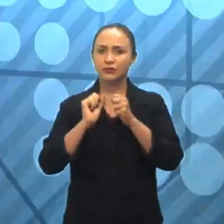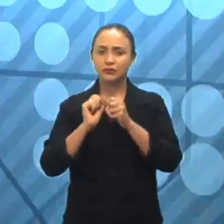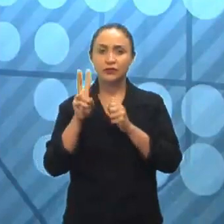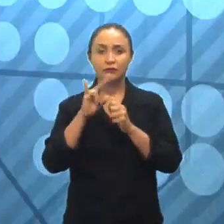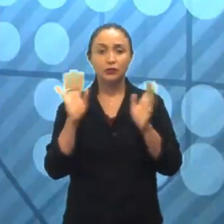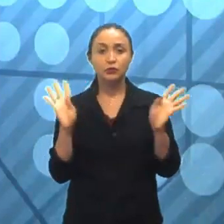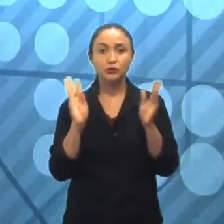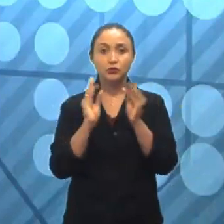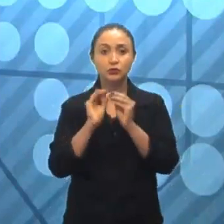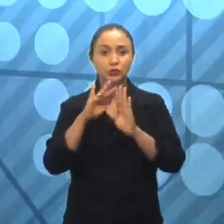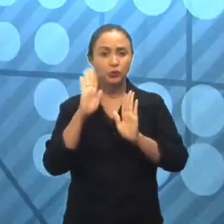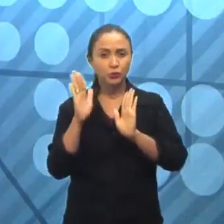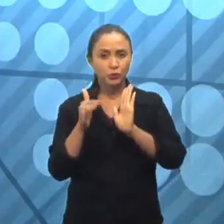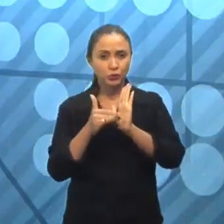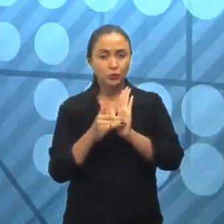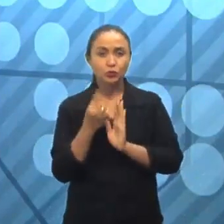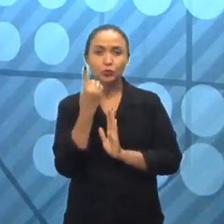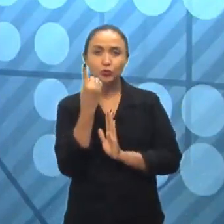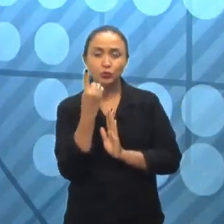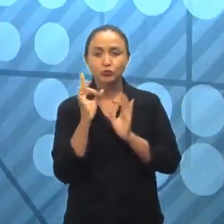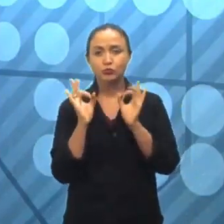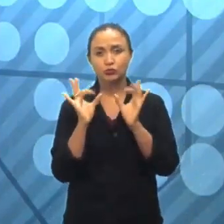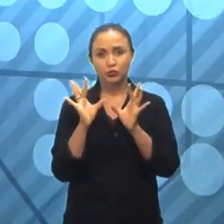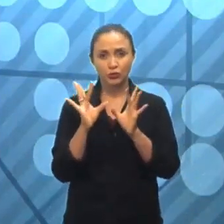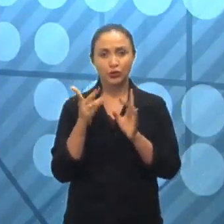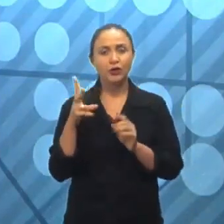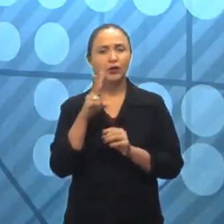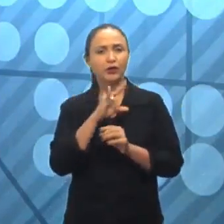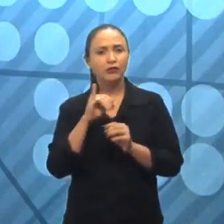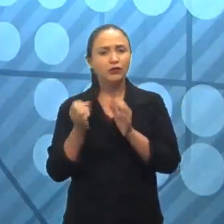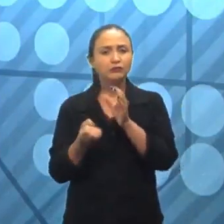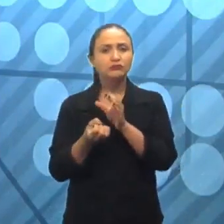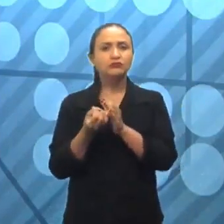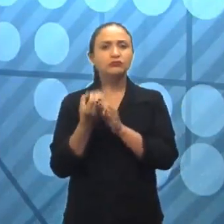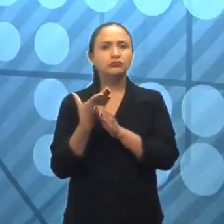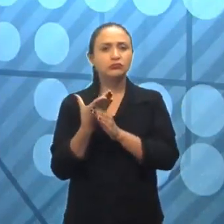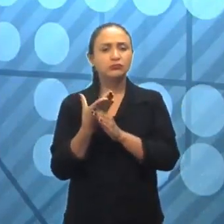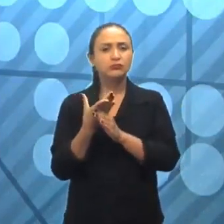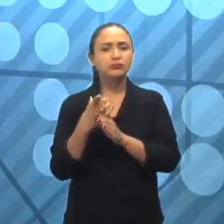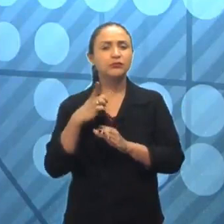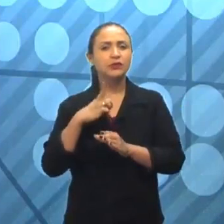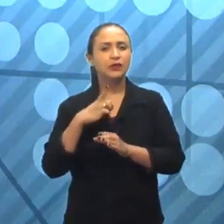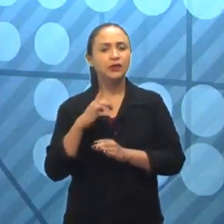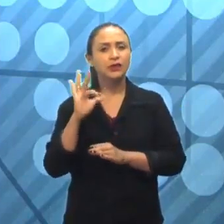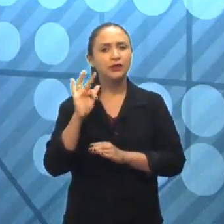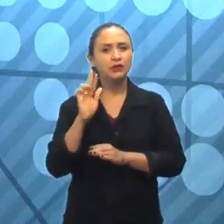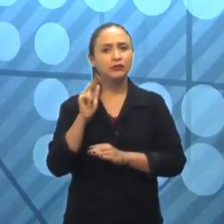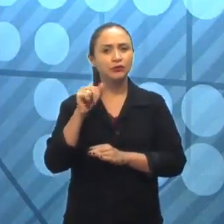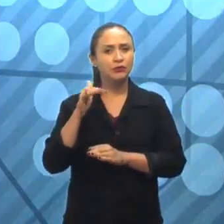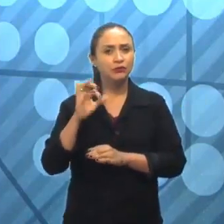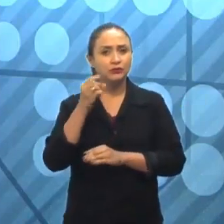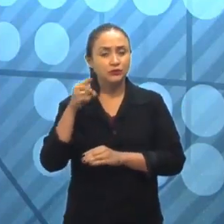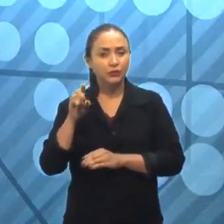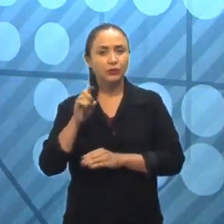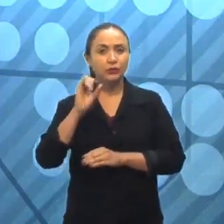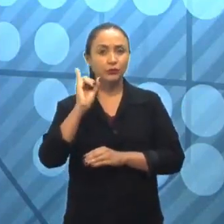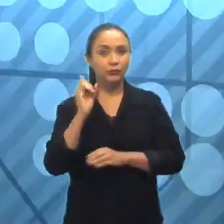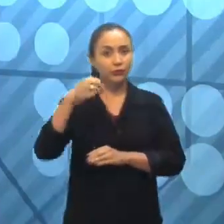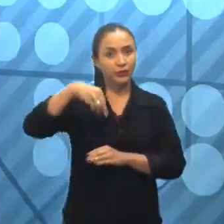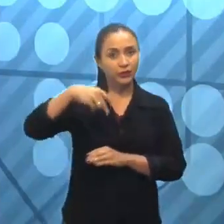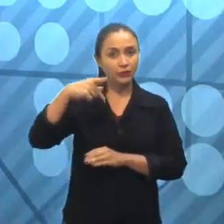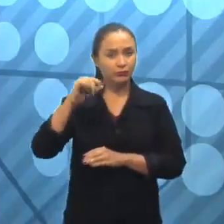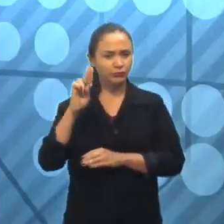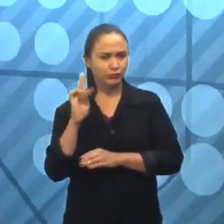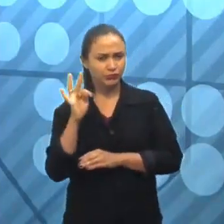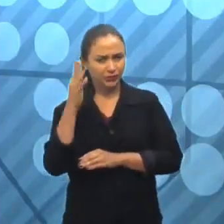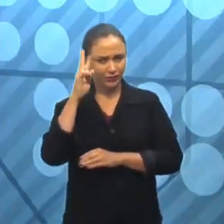juntar todas essas modulações em um script só, e eu vou ativar aquelas funções input que eu falei lá no começo, que, por conveniência,